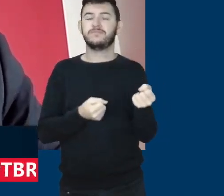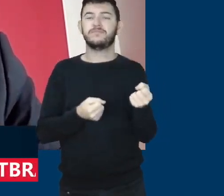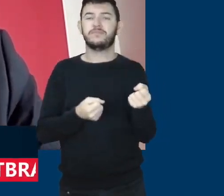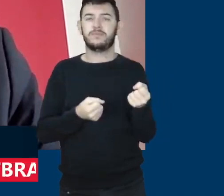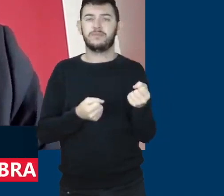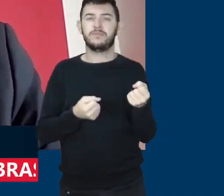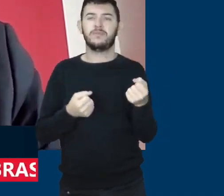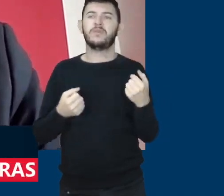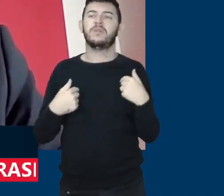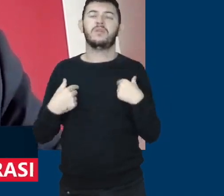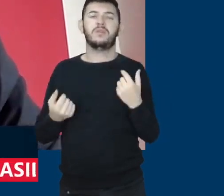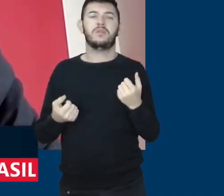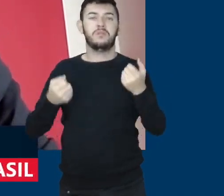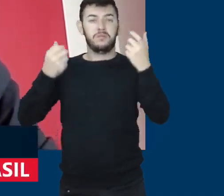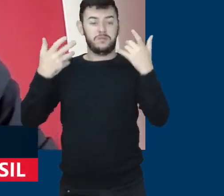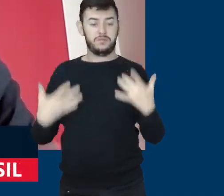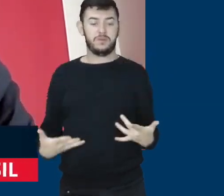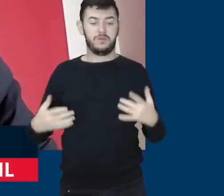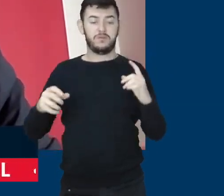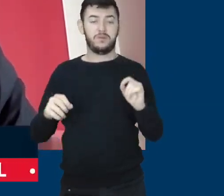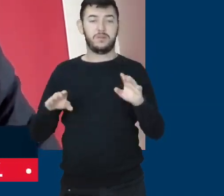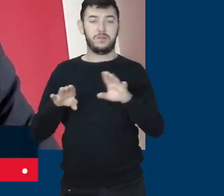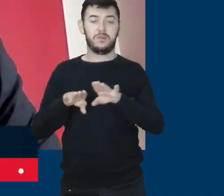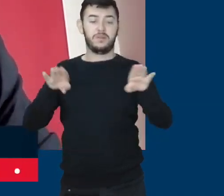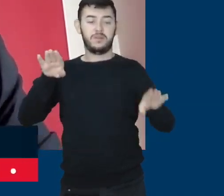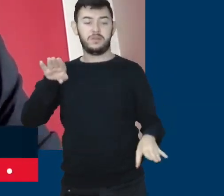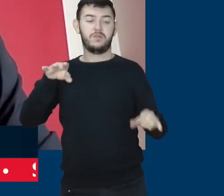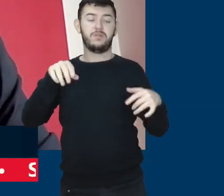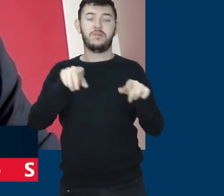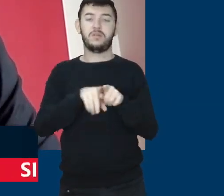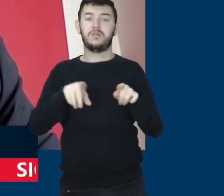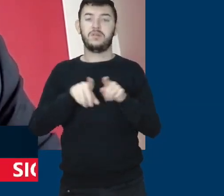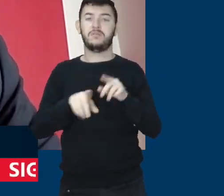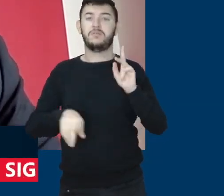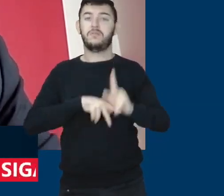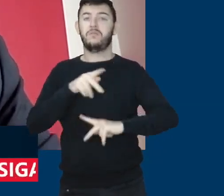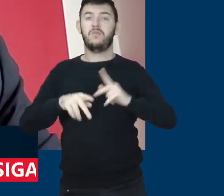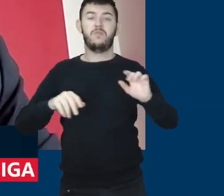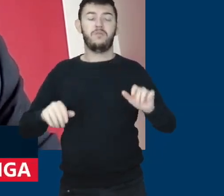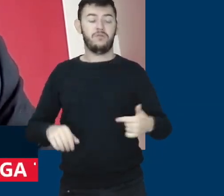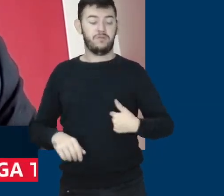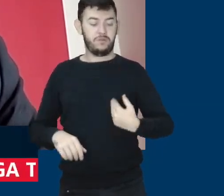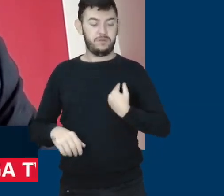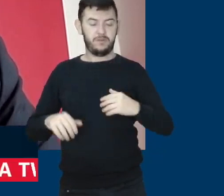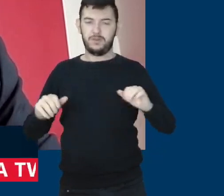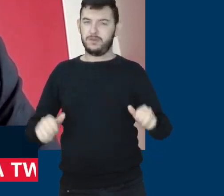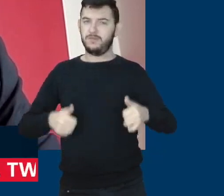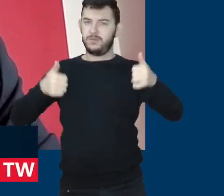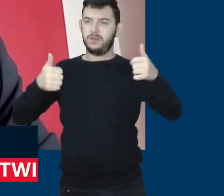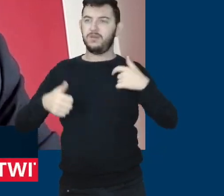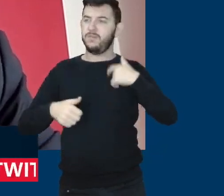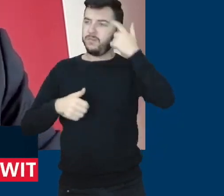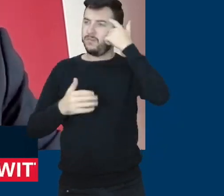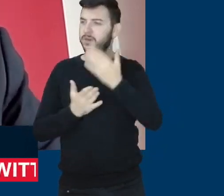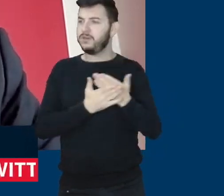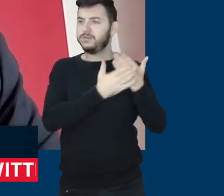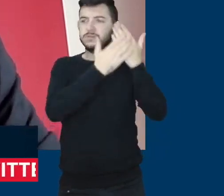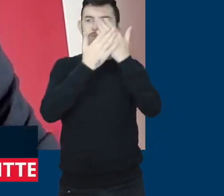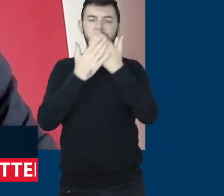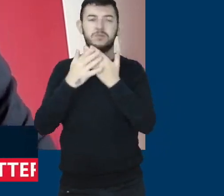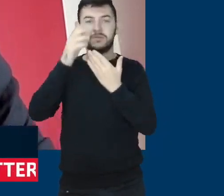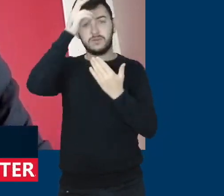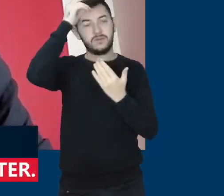digamos, de acabar com as desigualdades, de melhorar a vida dos nossos povos. Então, eu penso que foram reuniões de